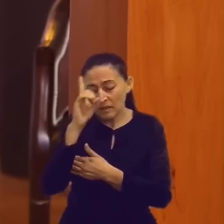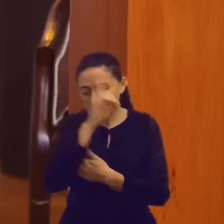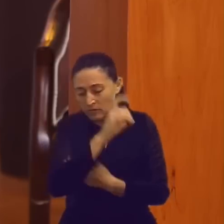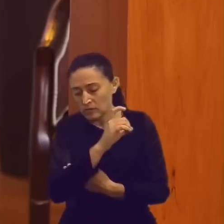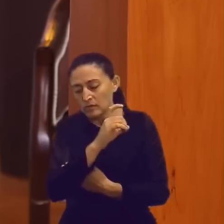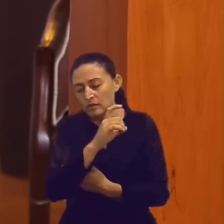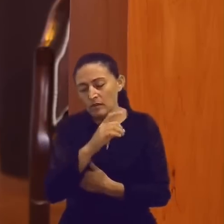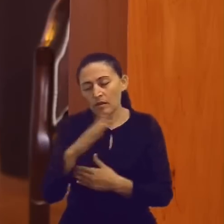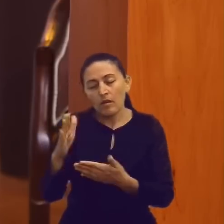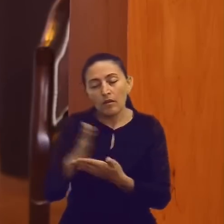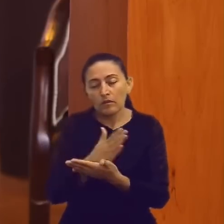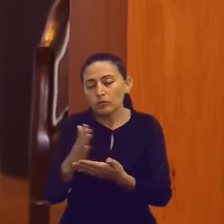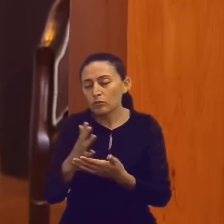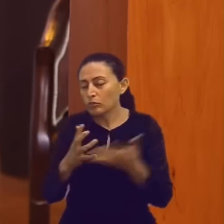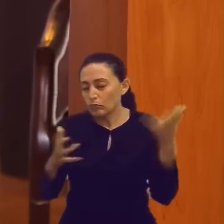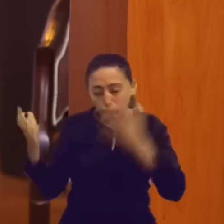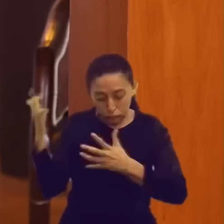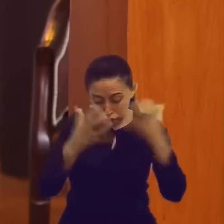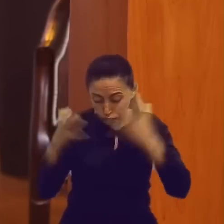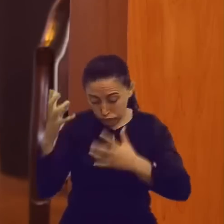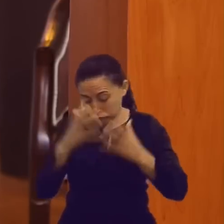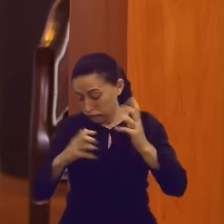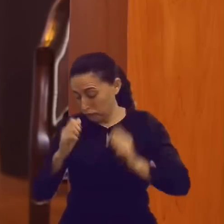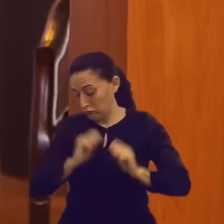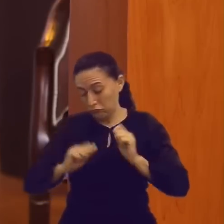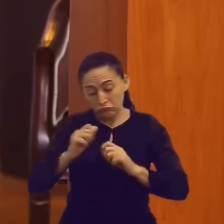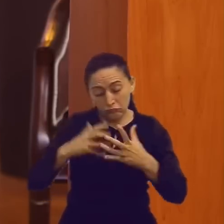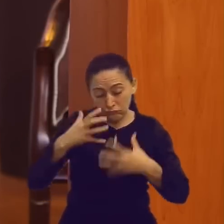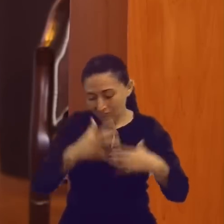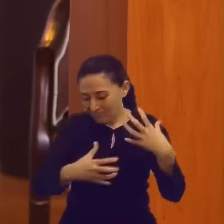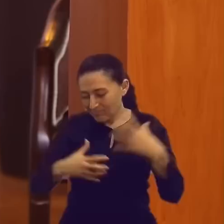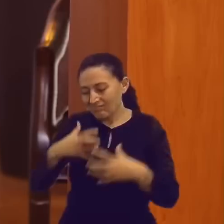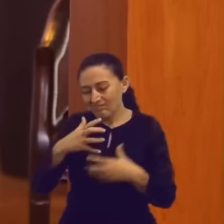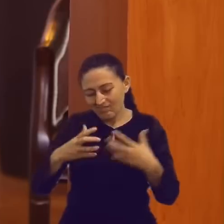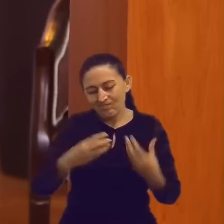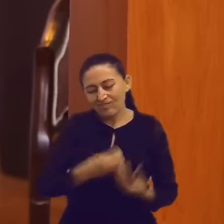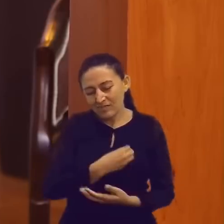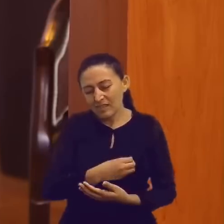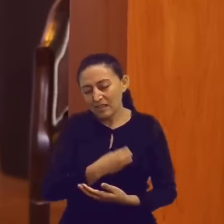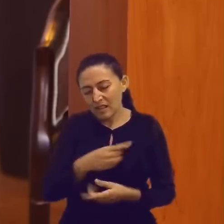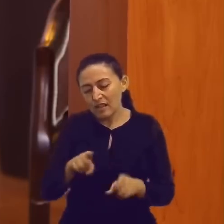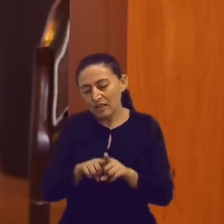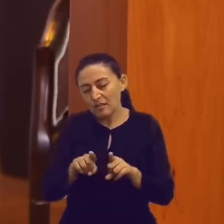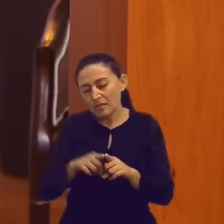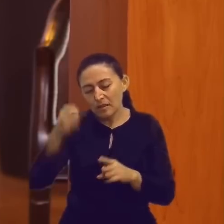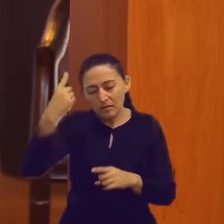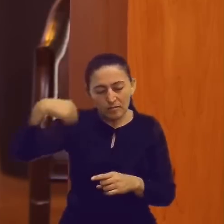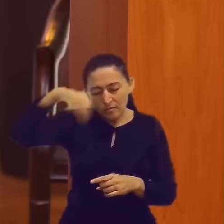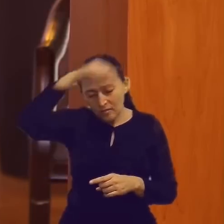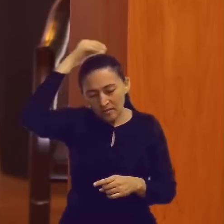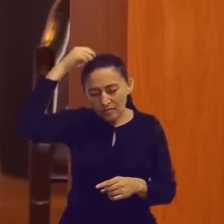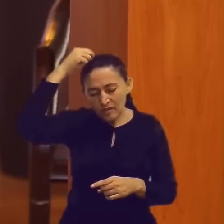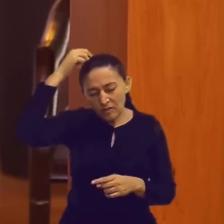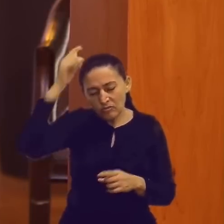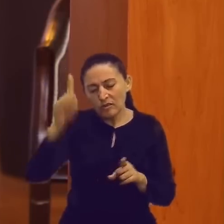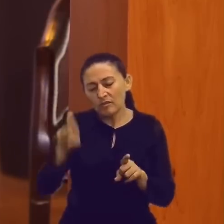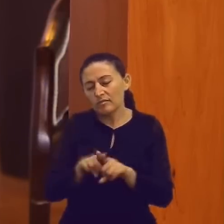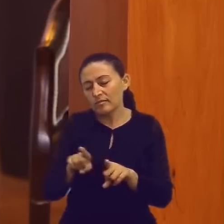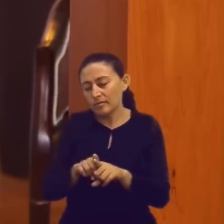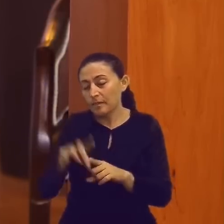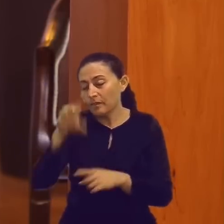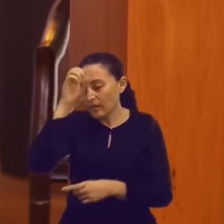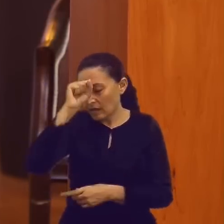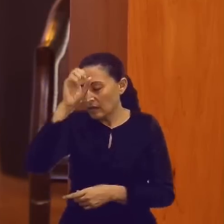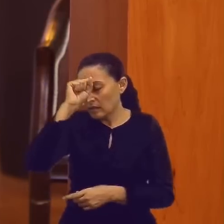algumas turbulências em suas vidas, em especial na vida espiritual. E aprendemos que isso